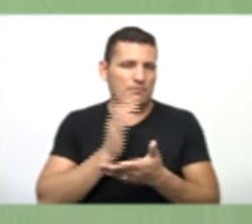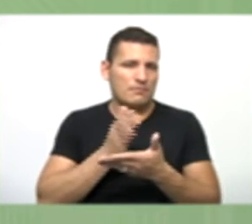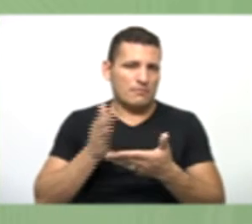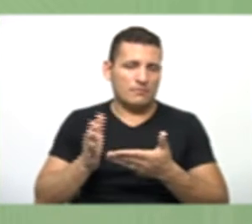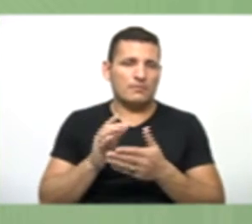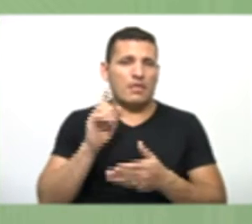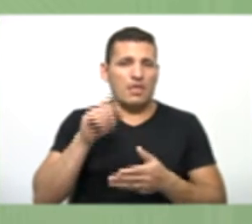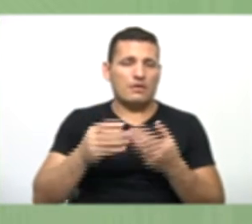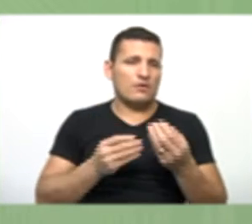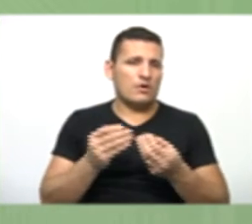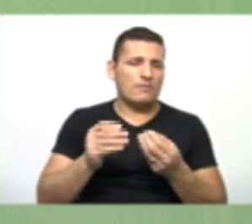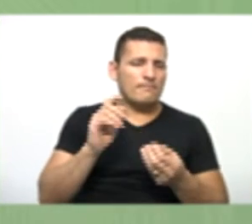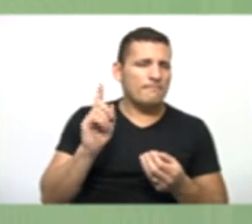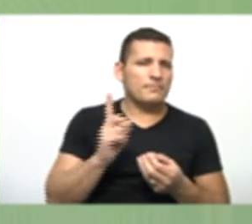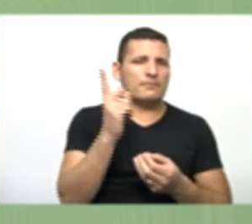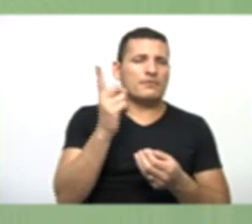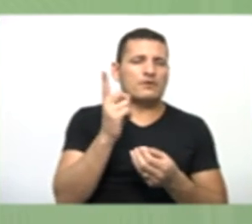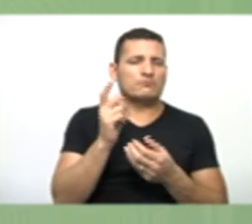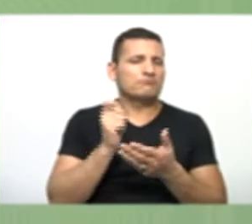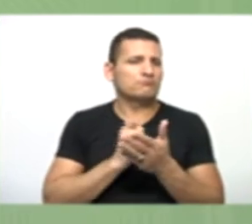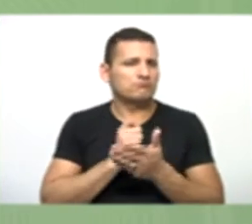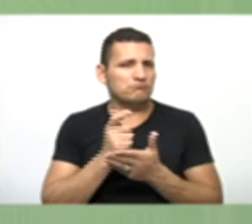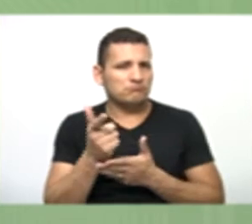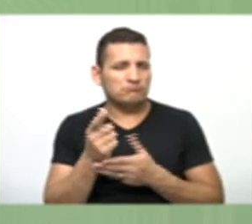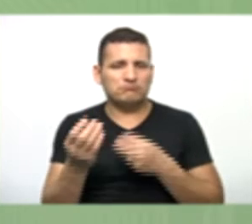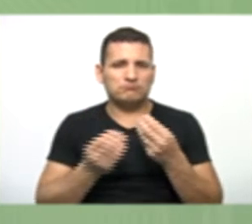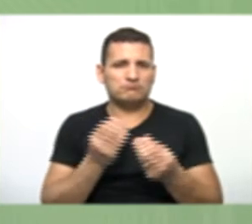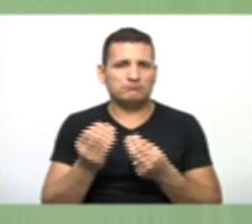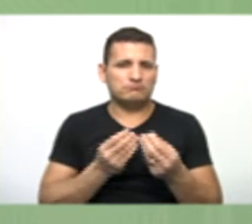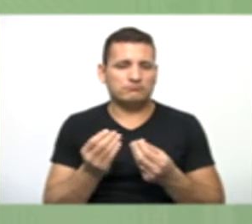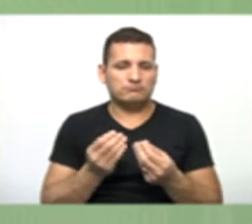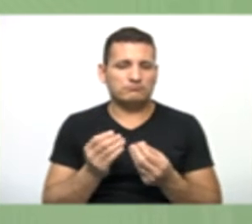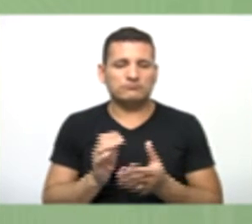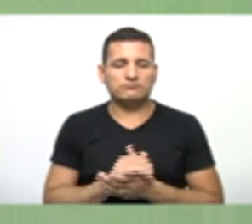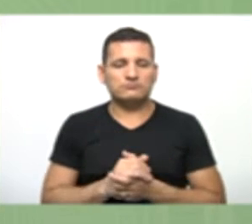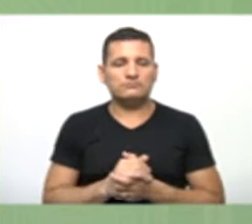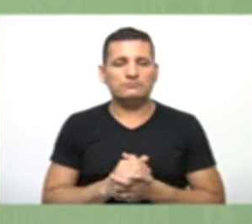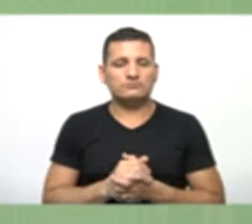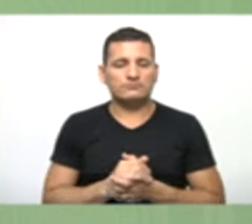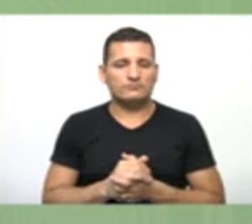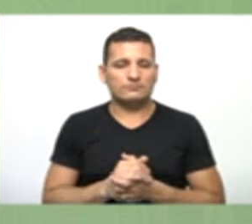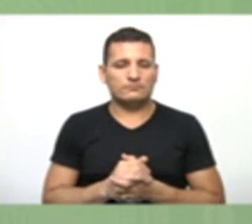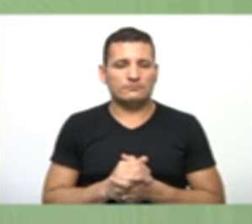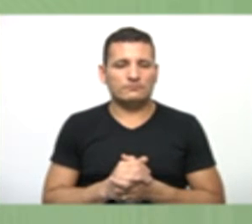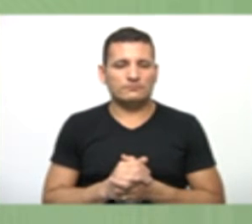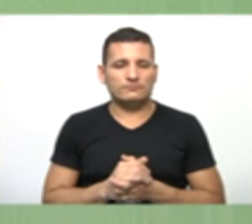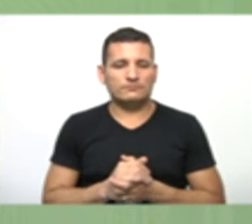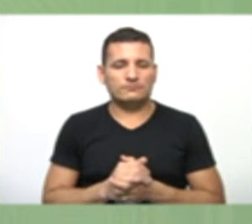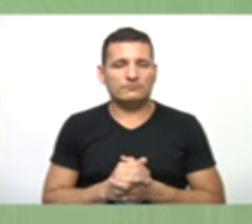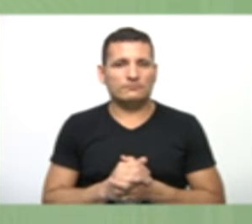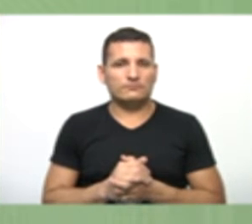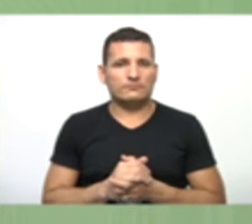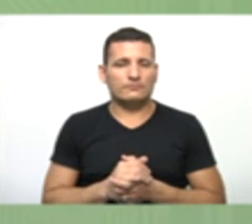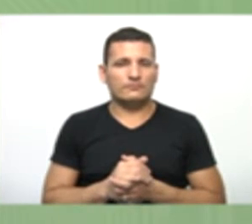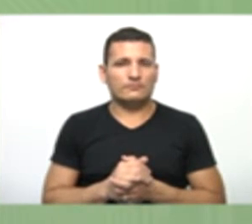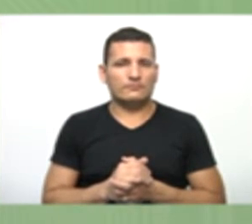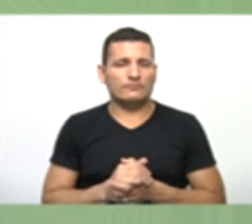primeiro pagamento. Como que é o primeiro pagamento? O primeiro pagamento é no